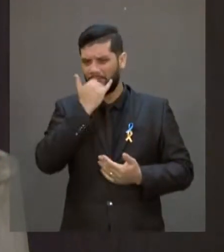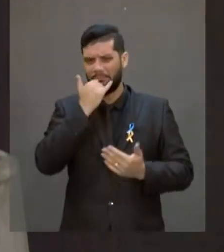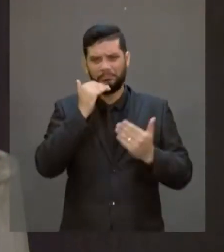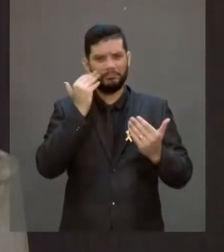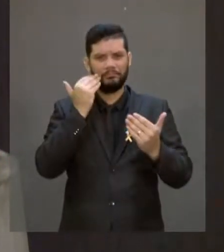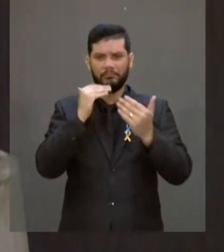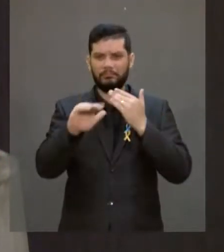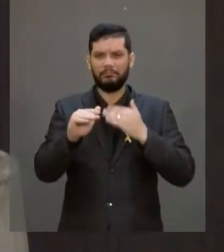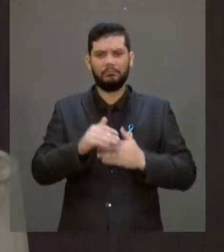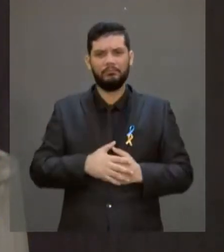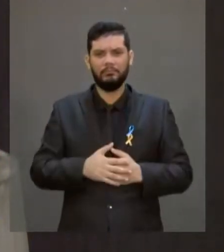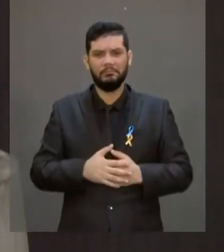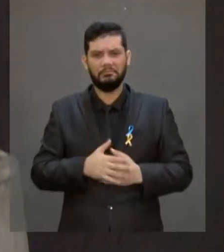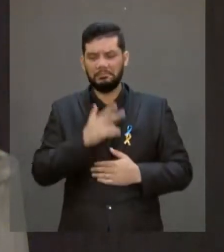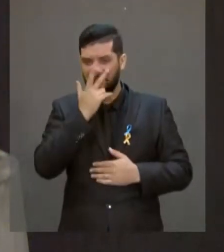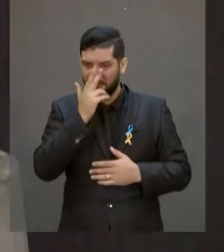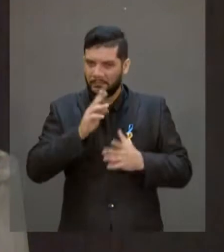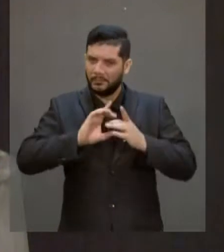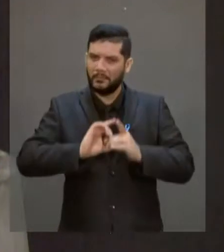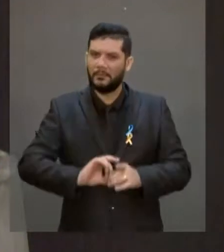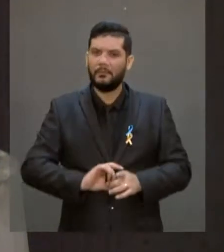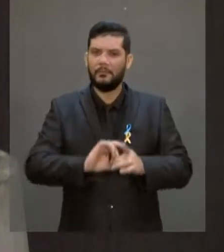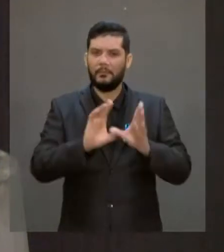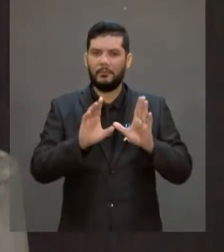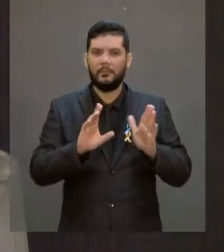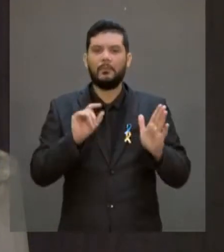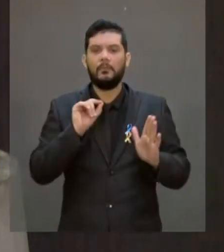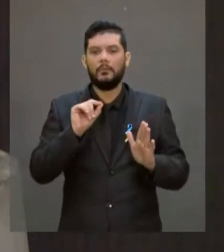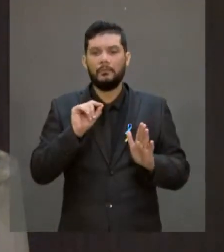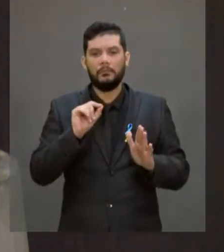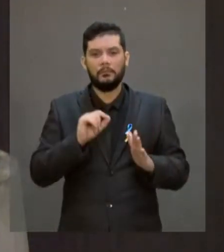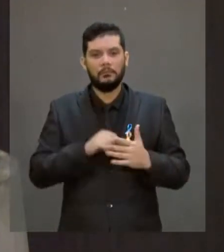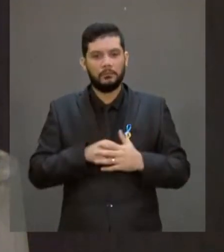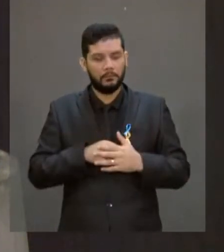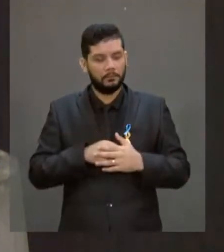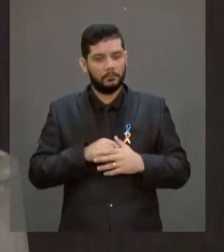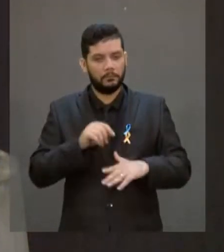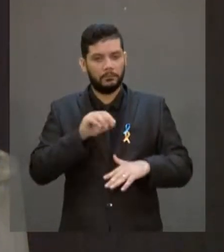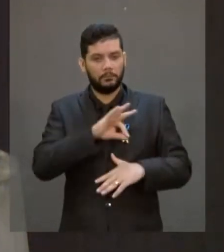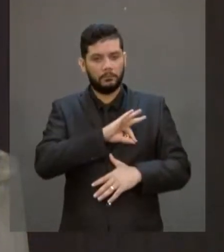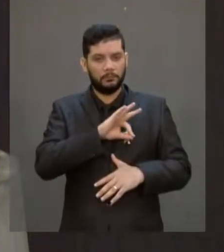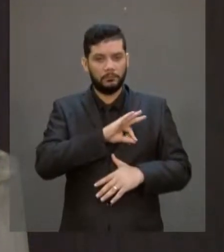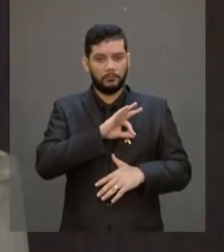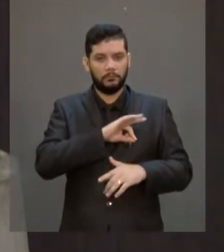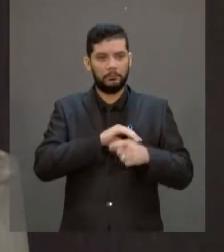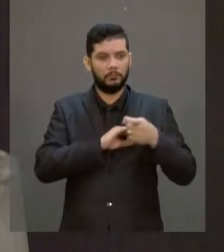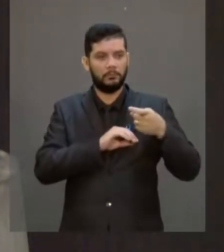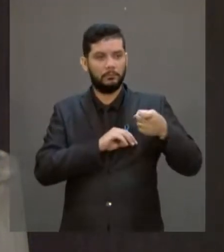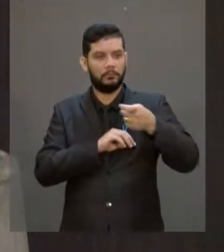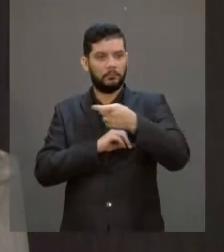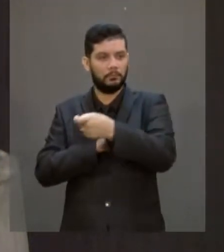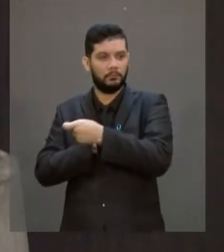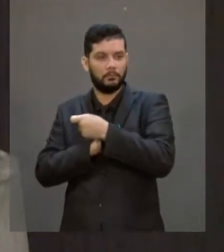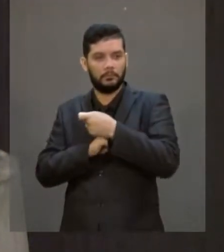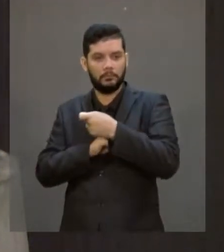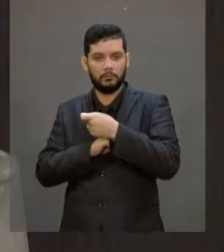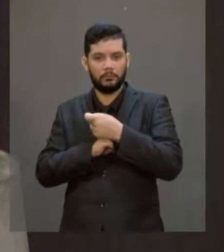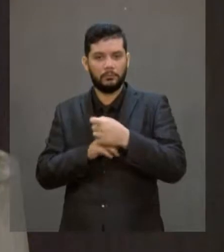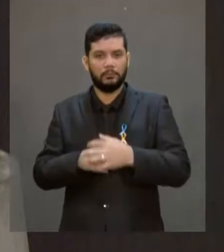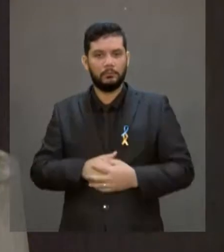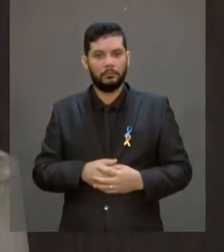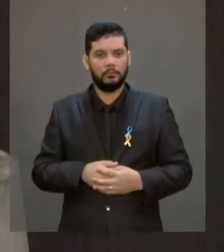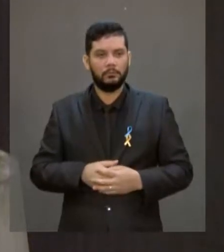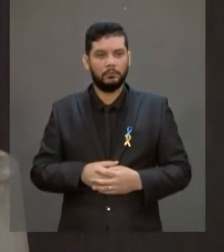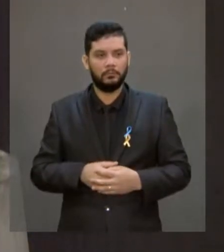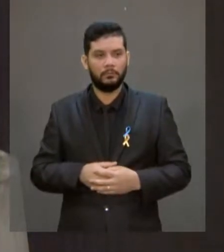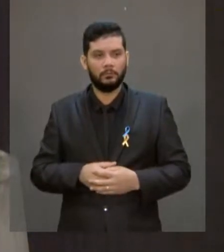certa autorização ao aumento da letalidade policial. Nós temos que trabalhar com a redução da letalidade policial. Nós temos que